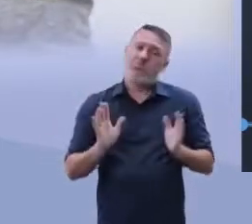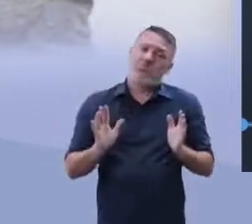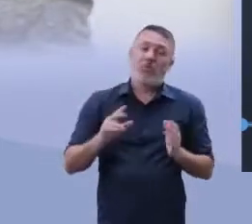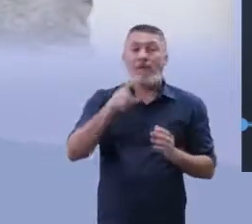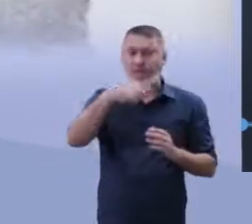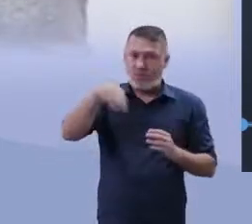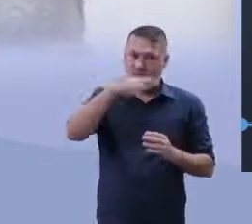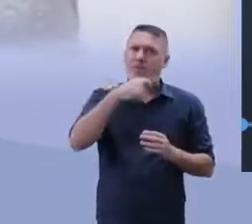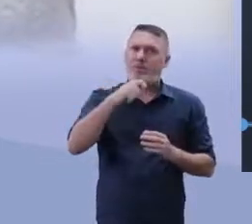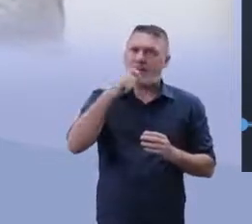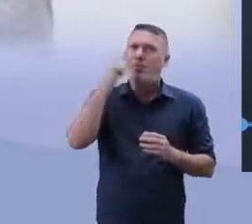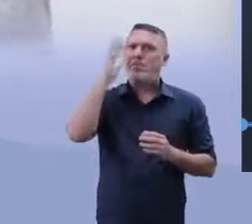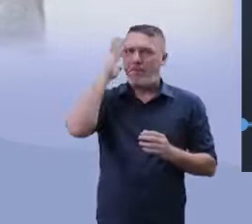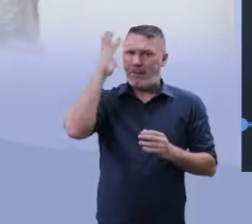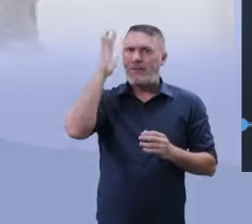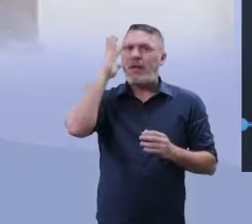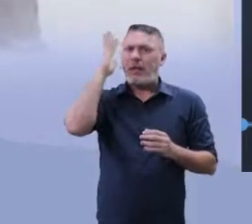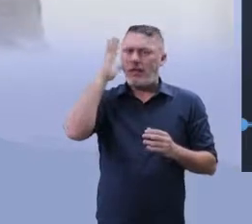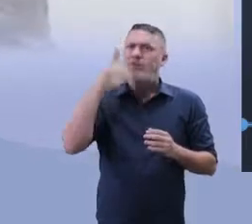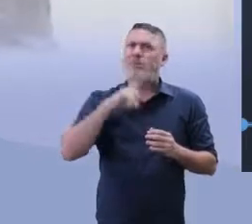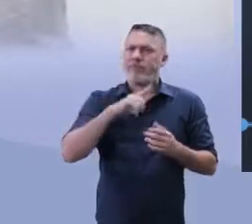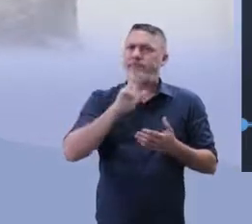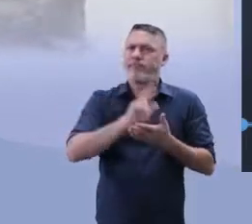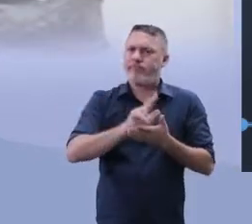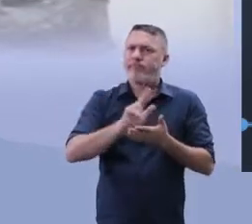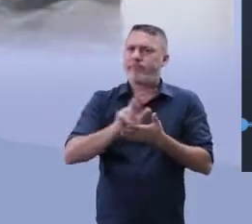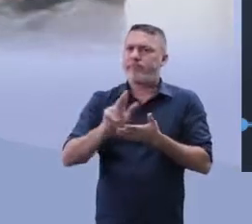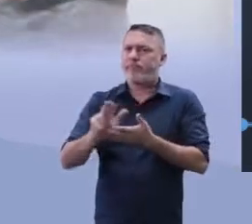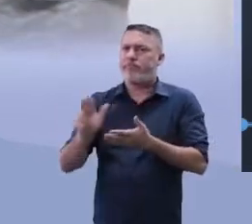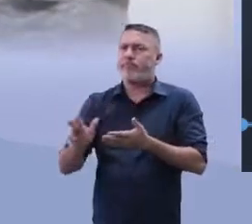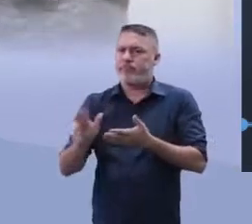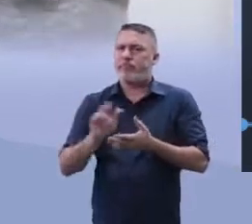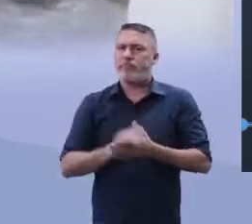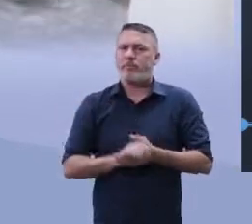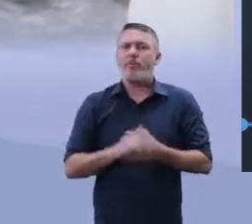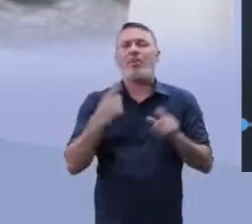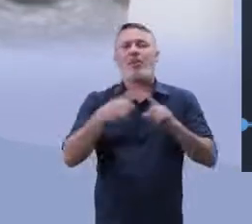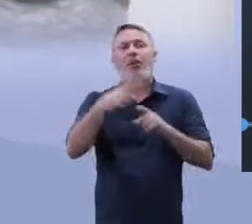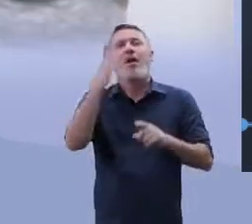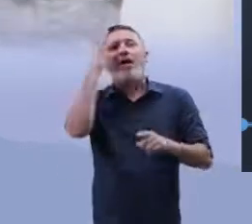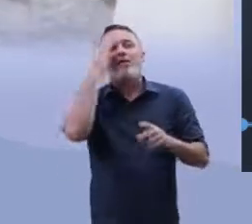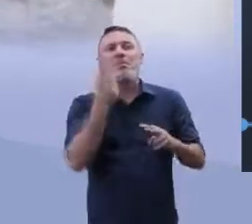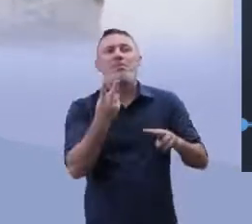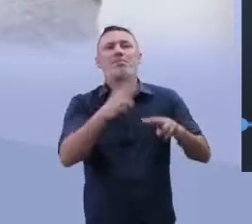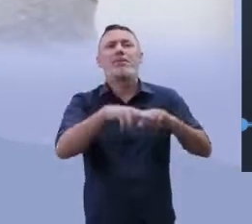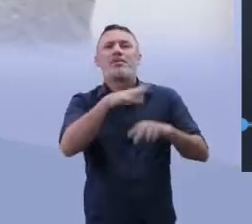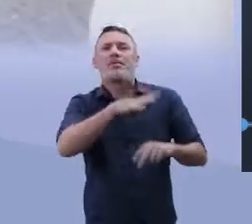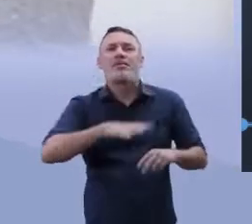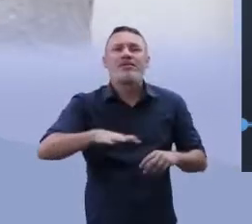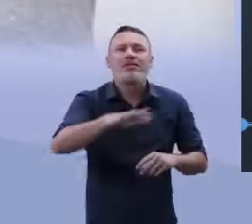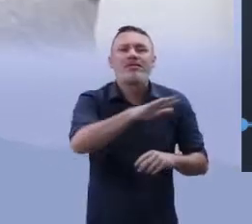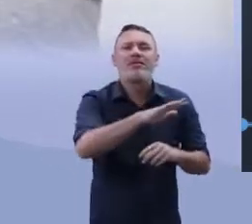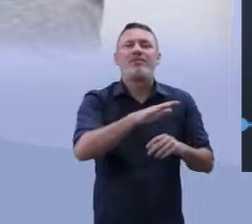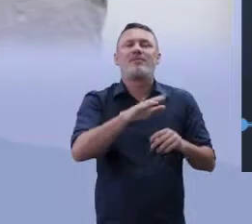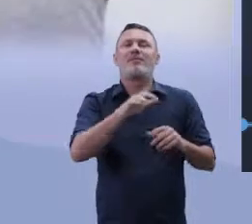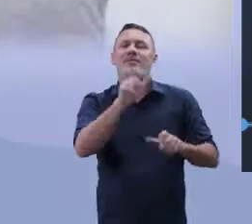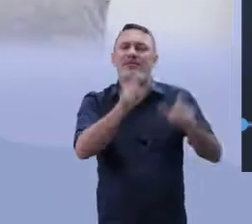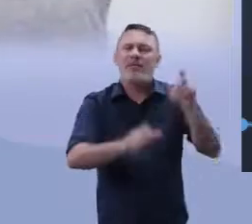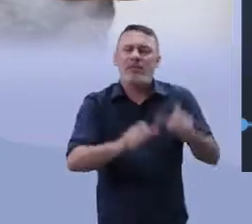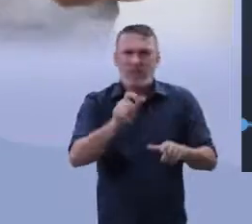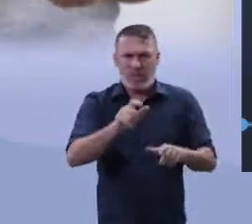pensar. Então perceba o seguinte, quando nós falamos em sistema prisional, nós falamos o seguinte, que há uma